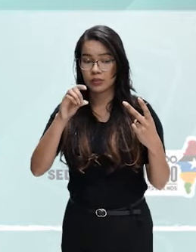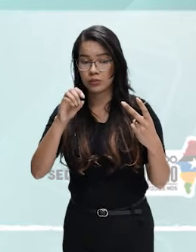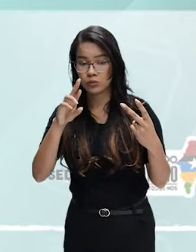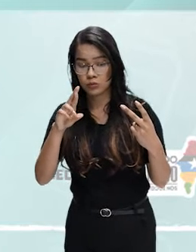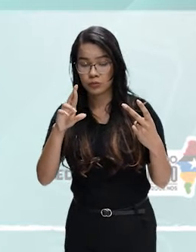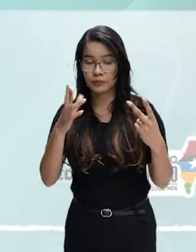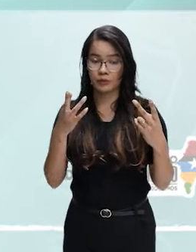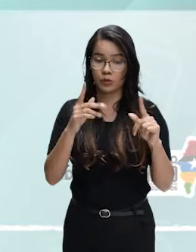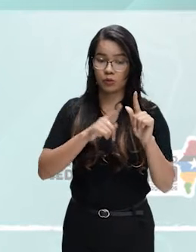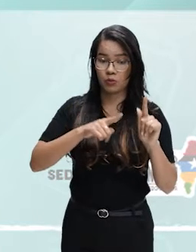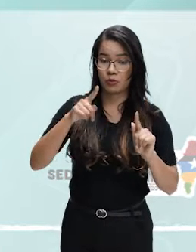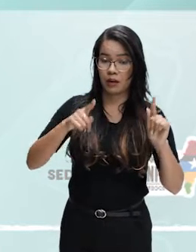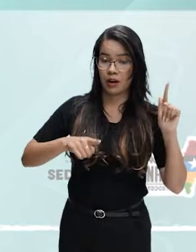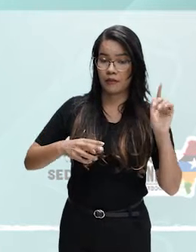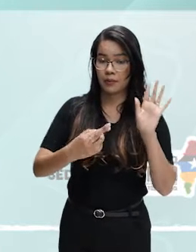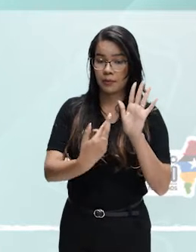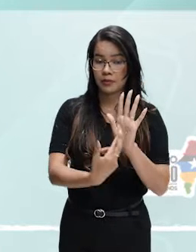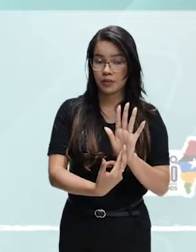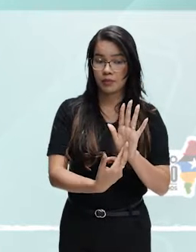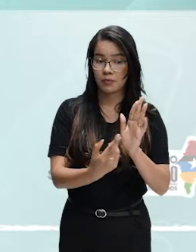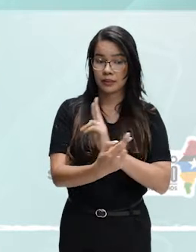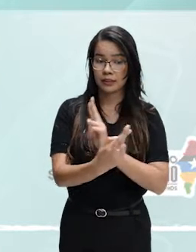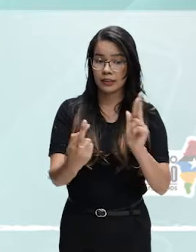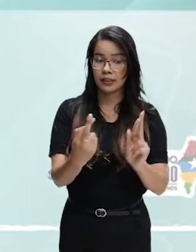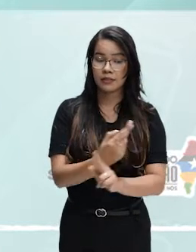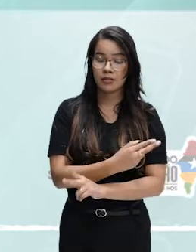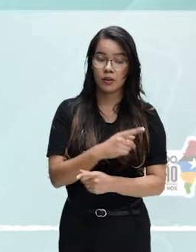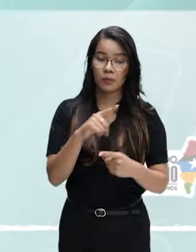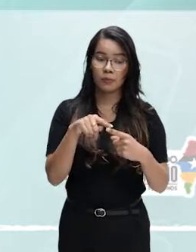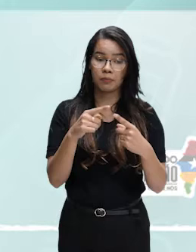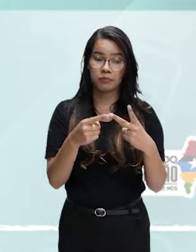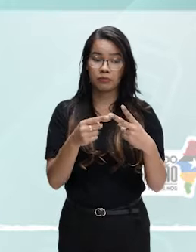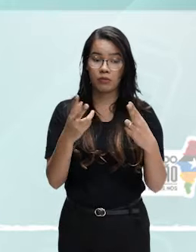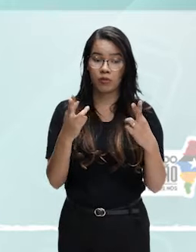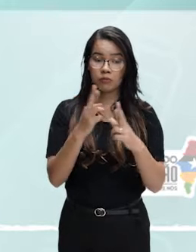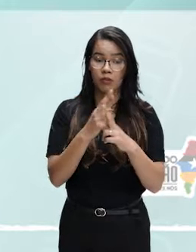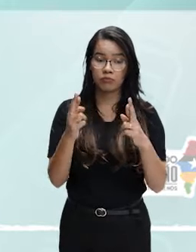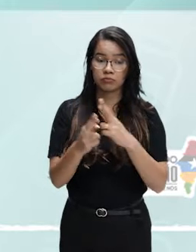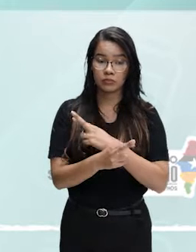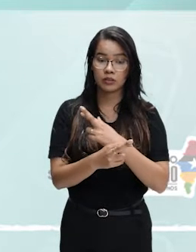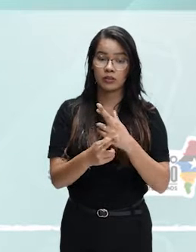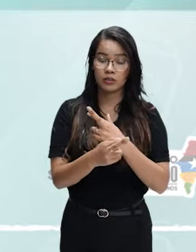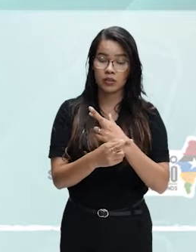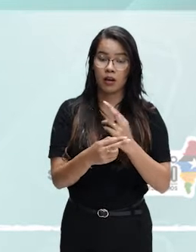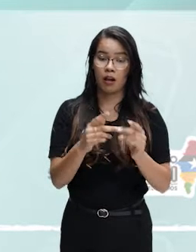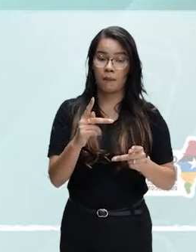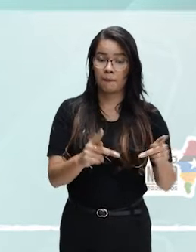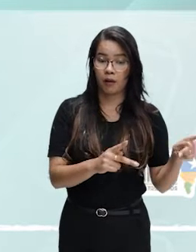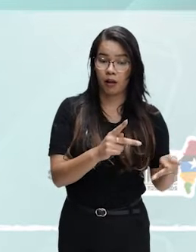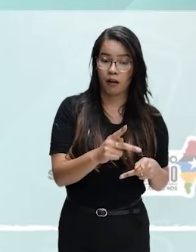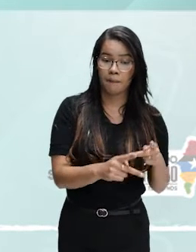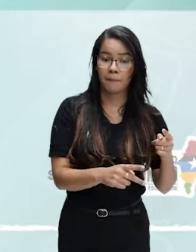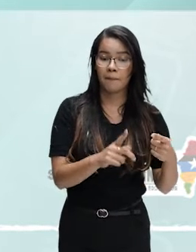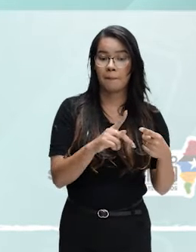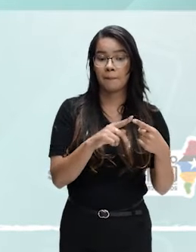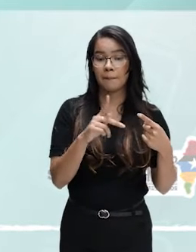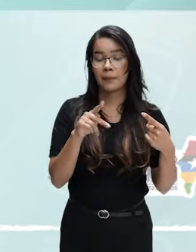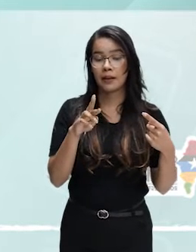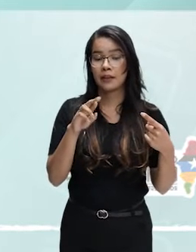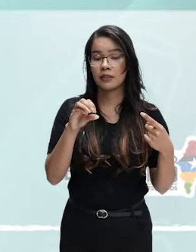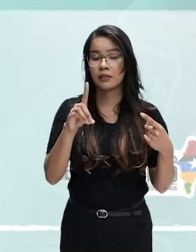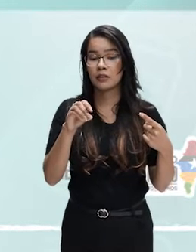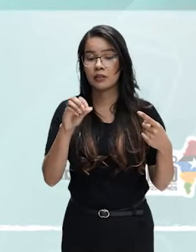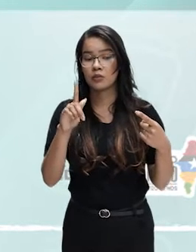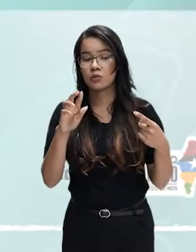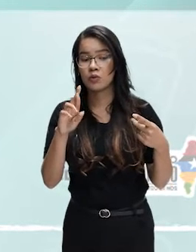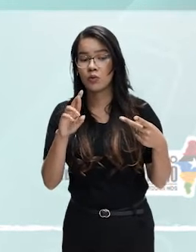interação predador-presa, relacionando a população do predador com a população da